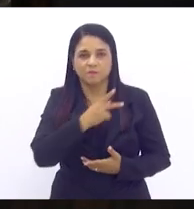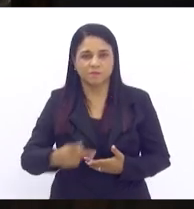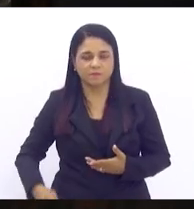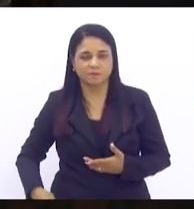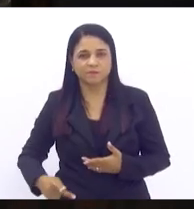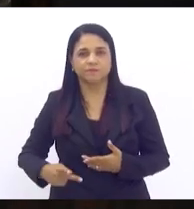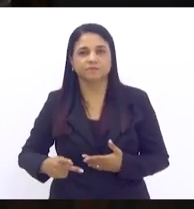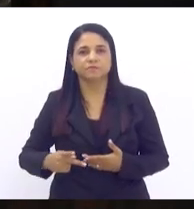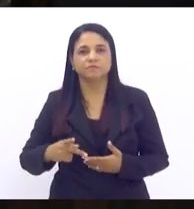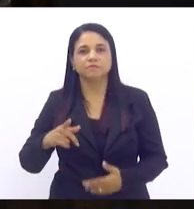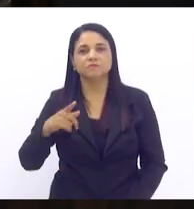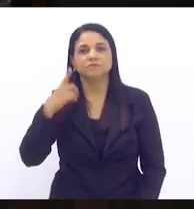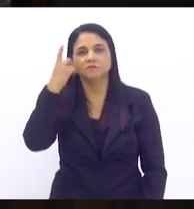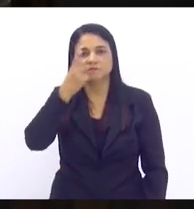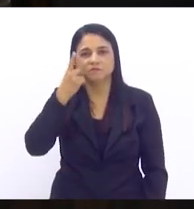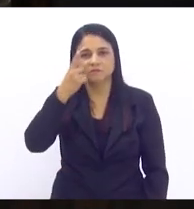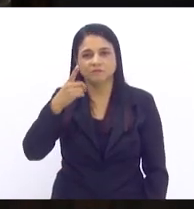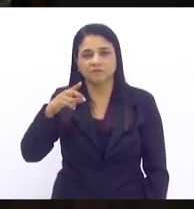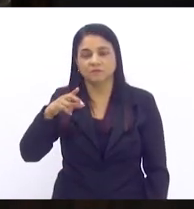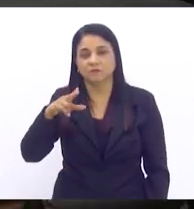especial, deputada Lucinha.